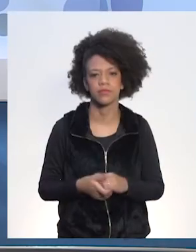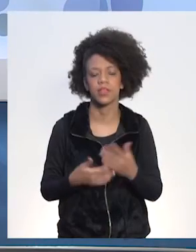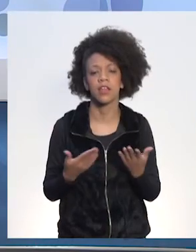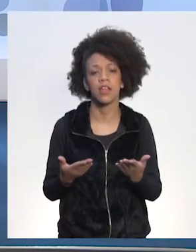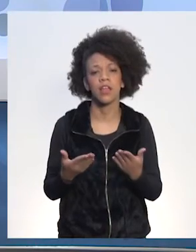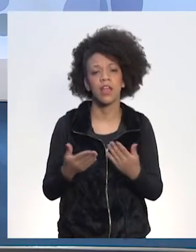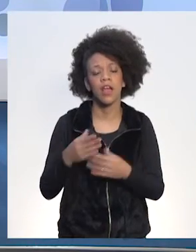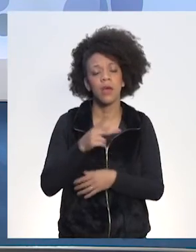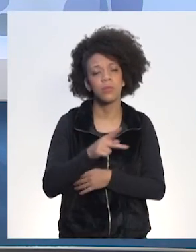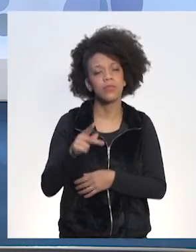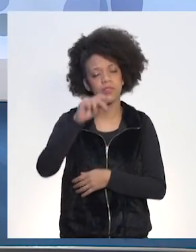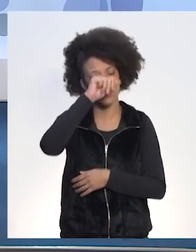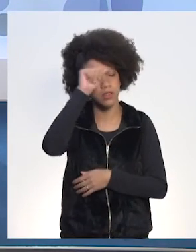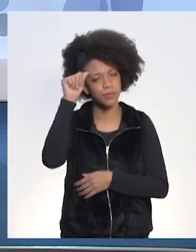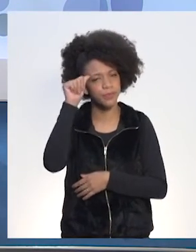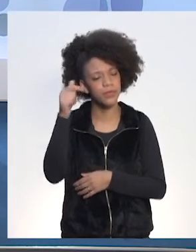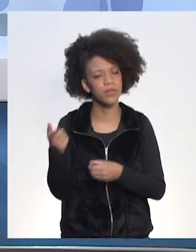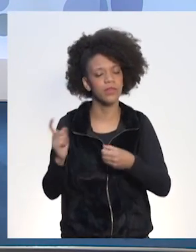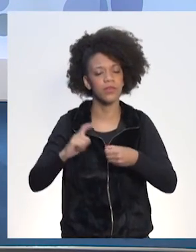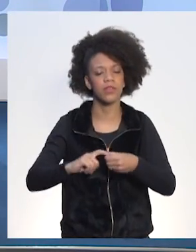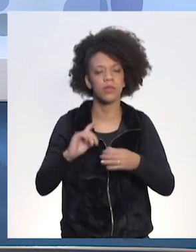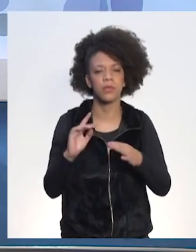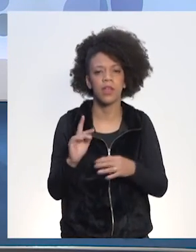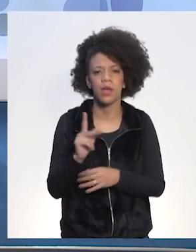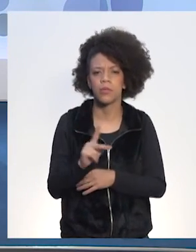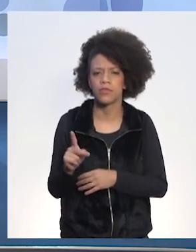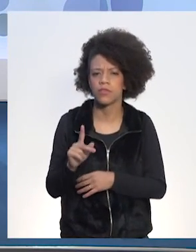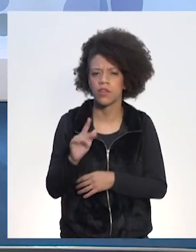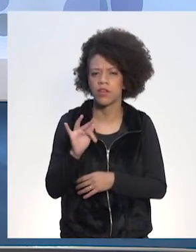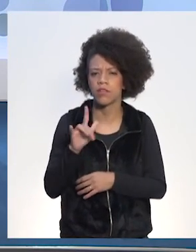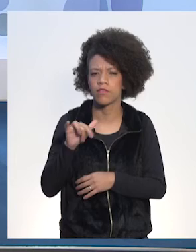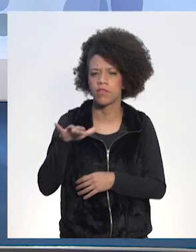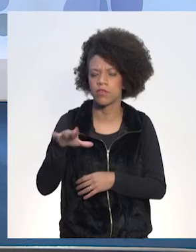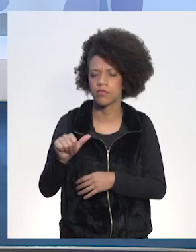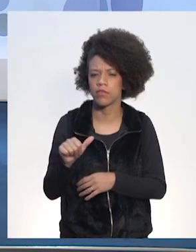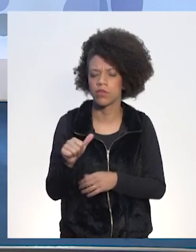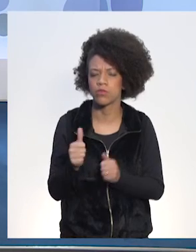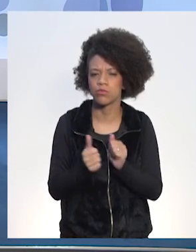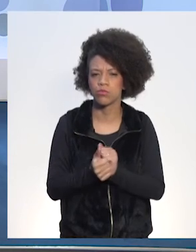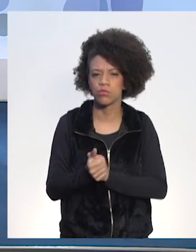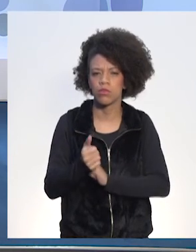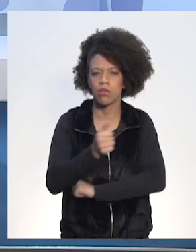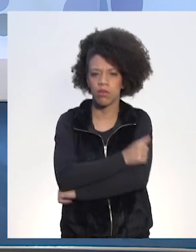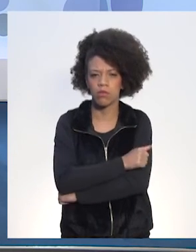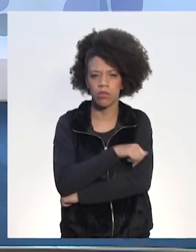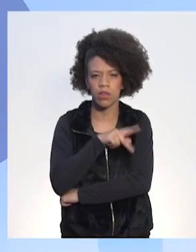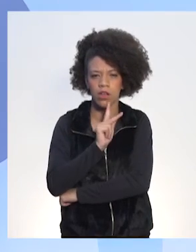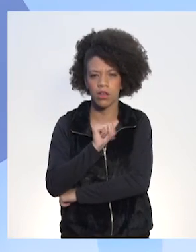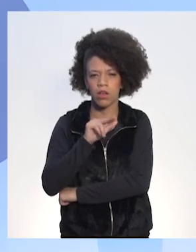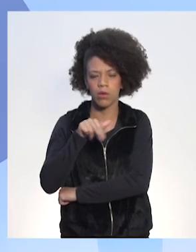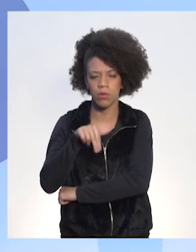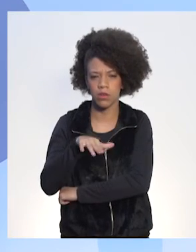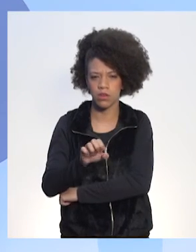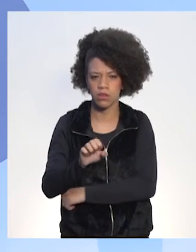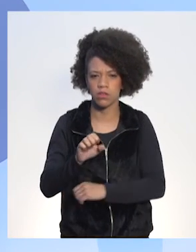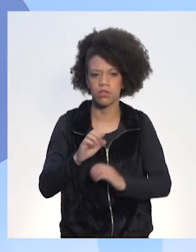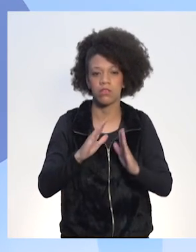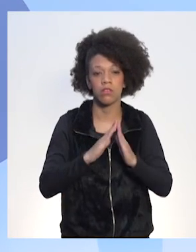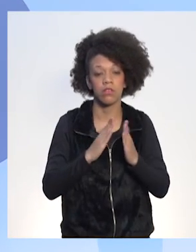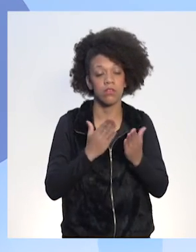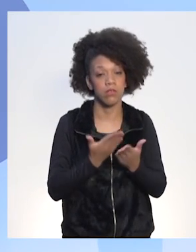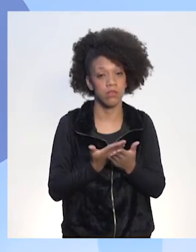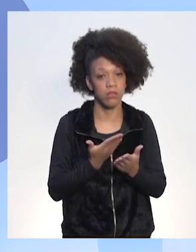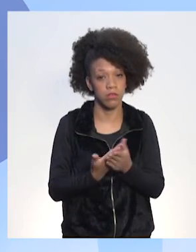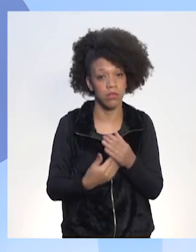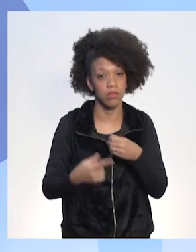Ale, voltamos, tá? A professora Flávia, junto com a aluna Cauane, tá? Lá da Escola Maria do Carmo Augusto,